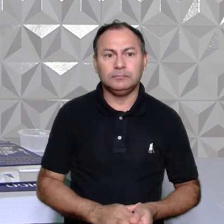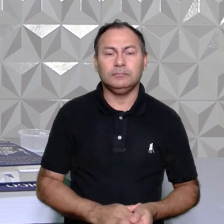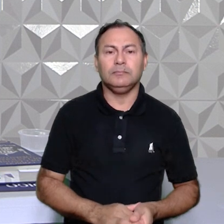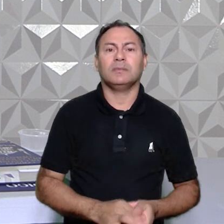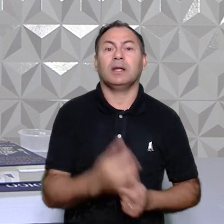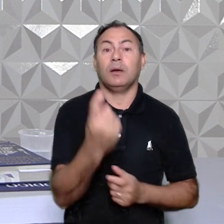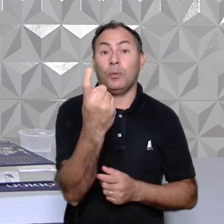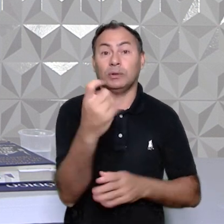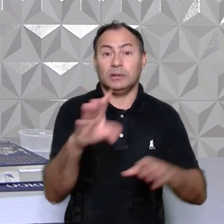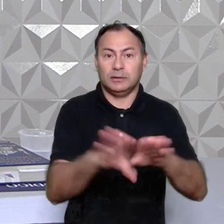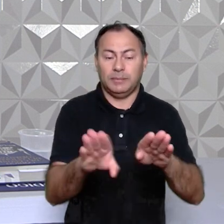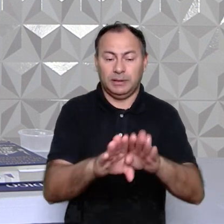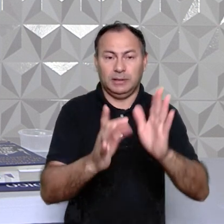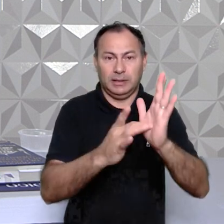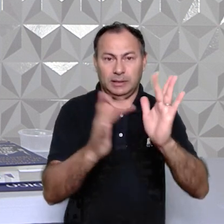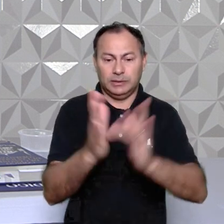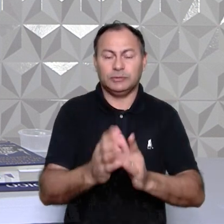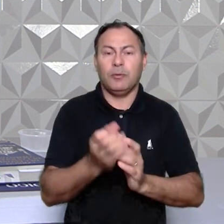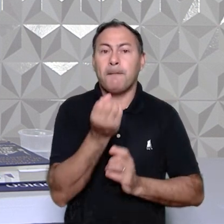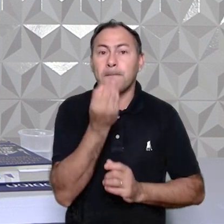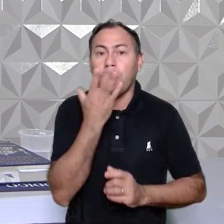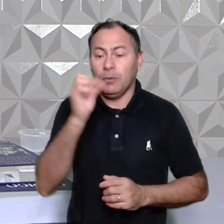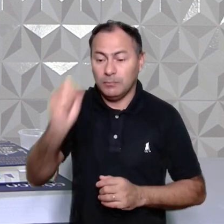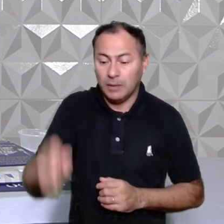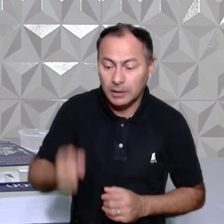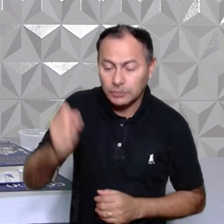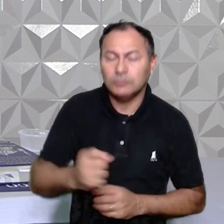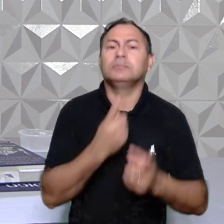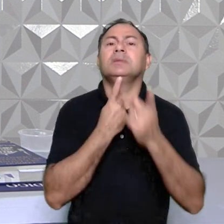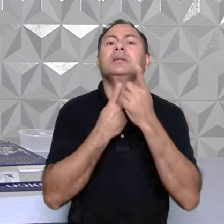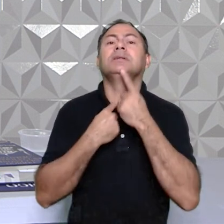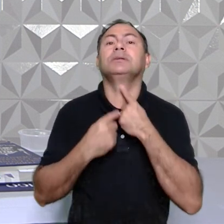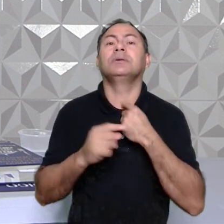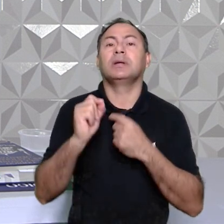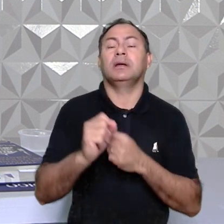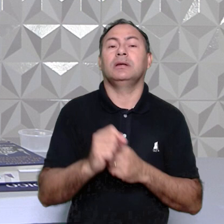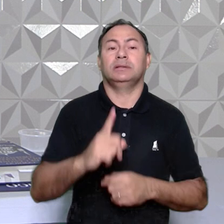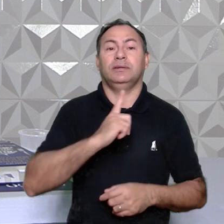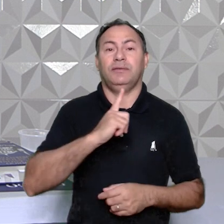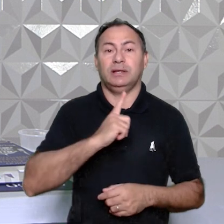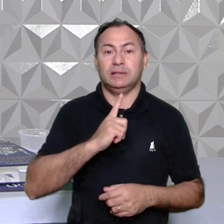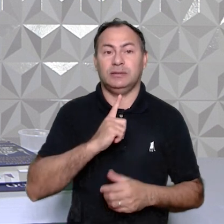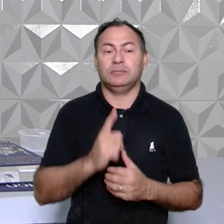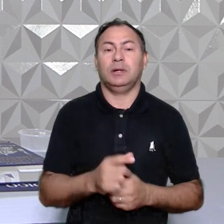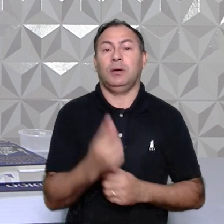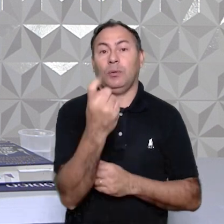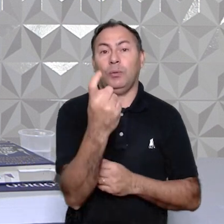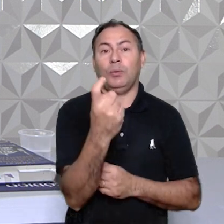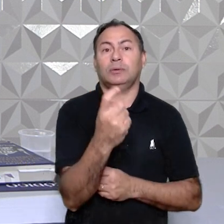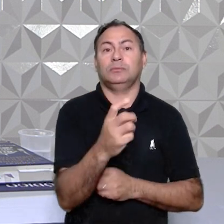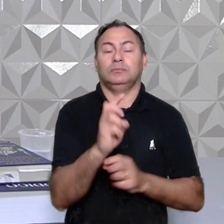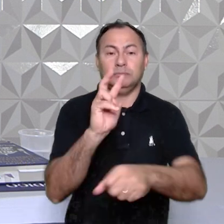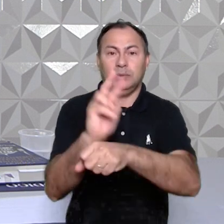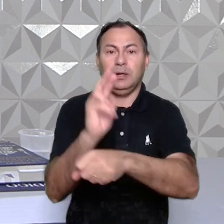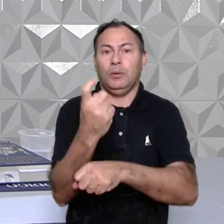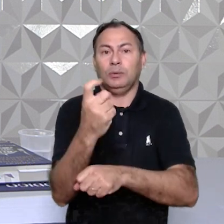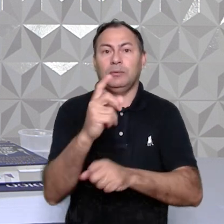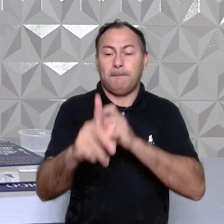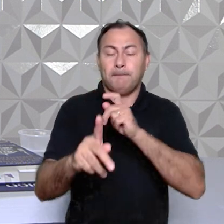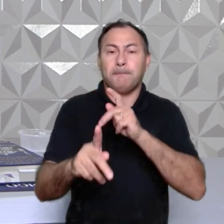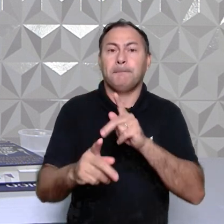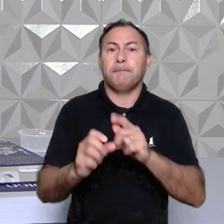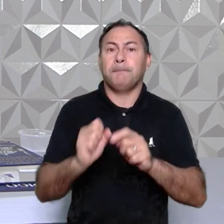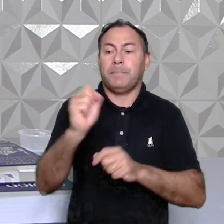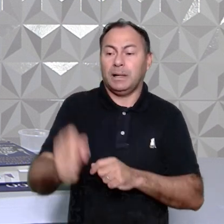E é una também porque Cristo, o bom pastor, desejou que houvesse um só rebanho e um só